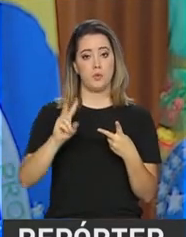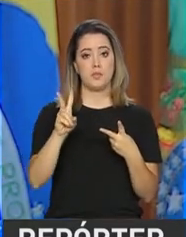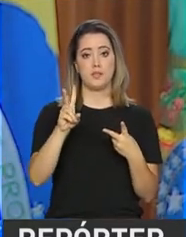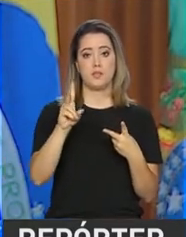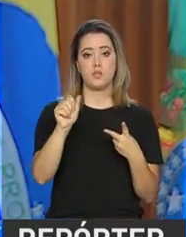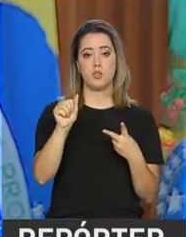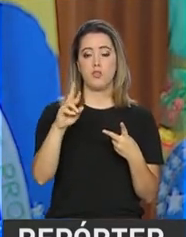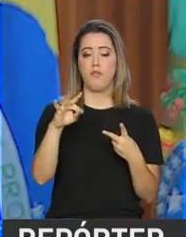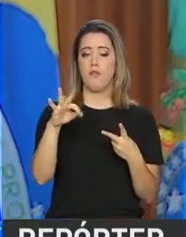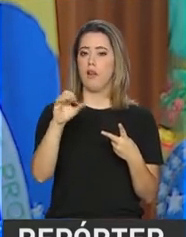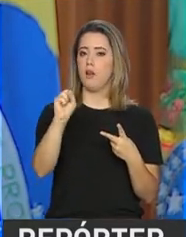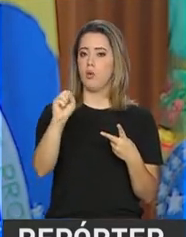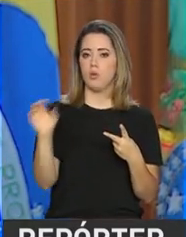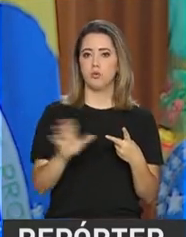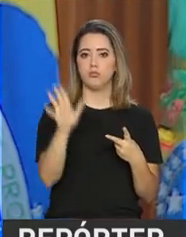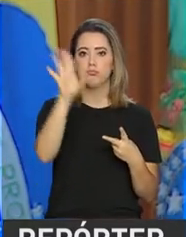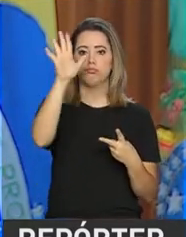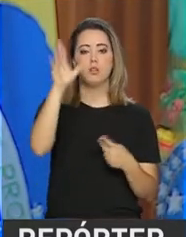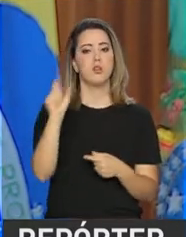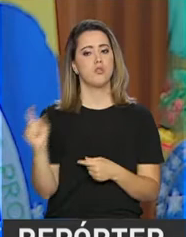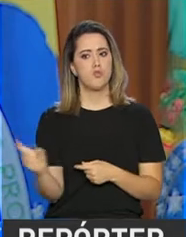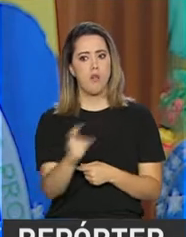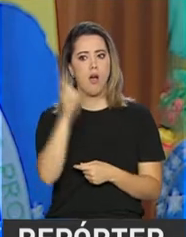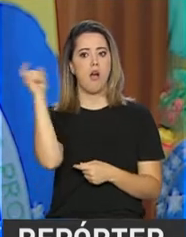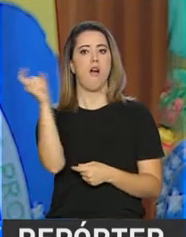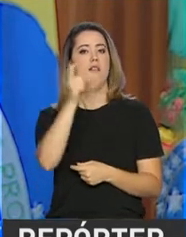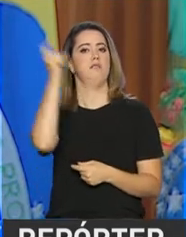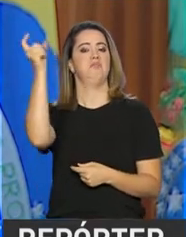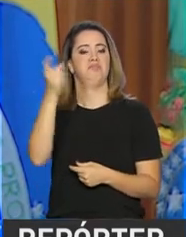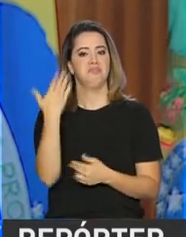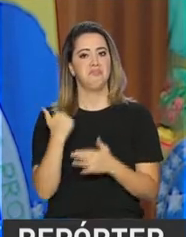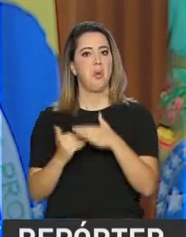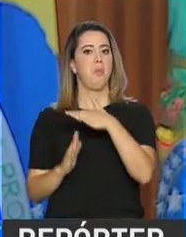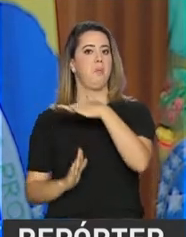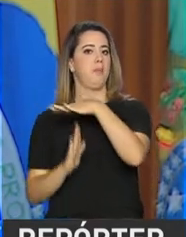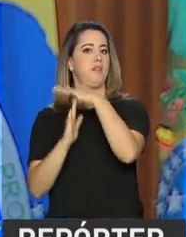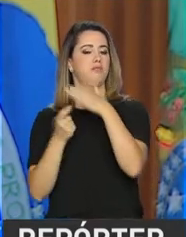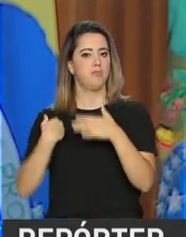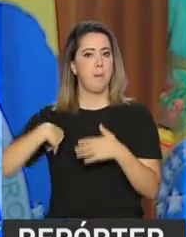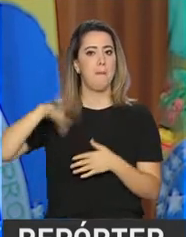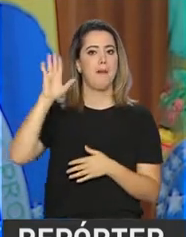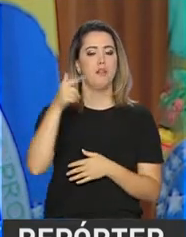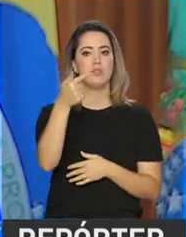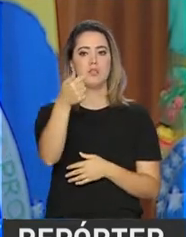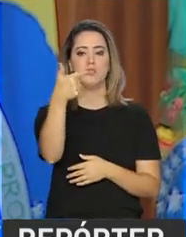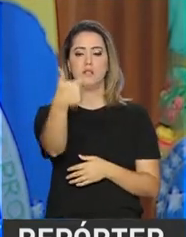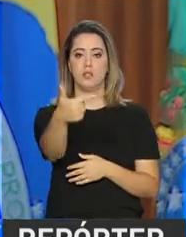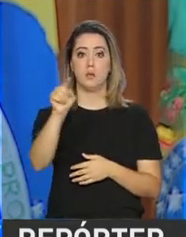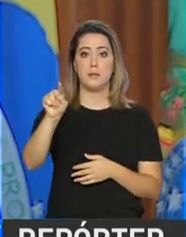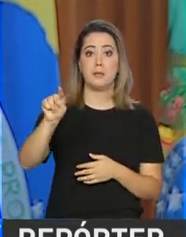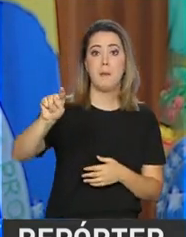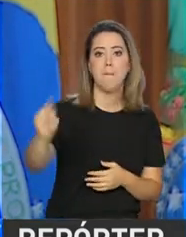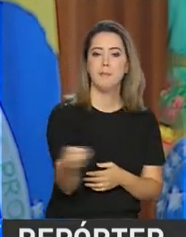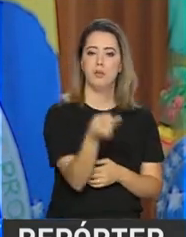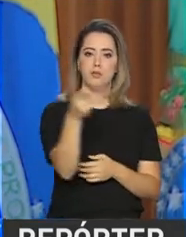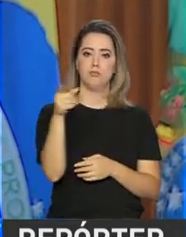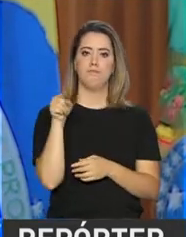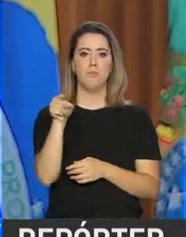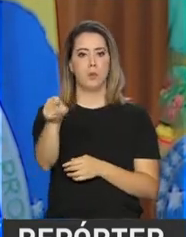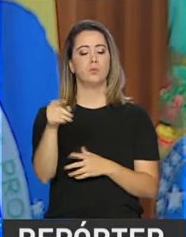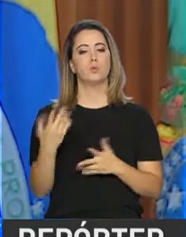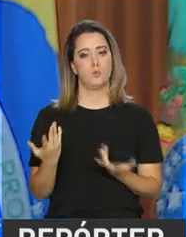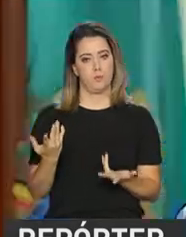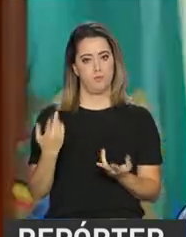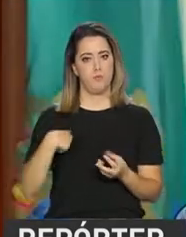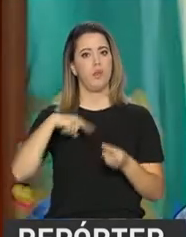tanto que encostou na max uma histórica mais de 72 mil pontos continuamos com a